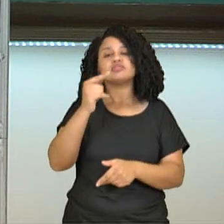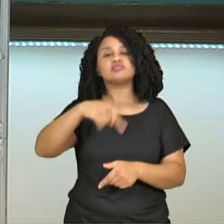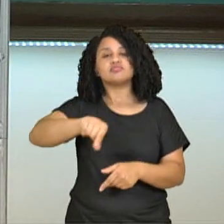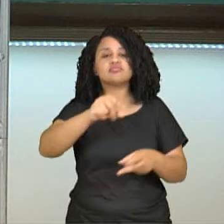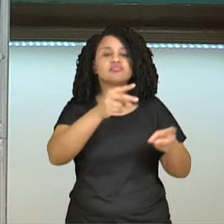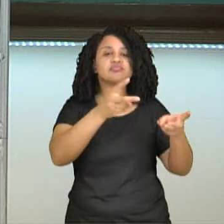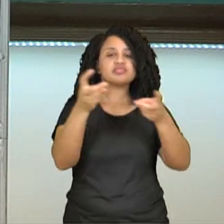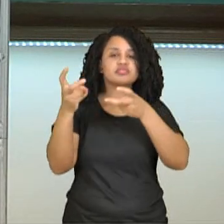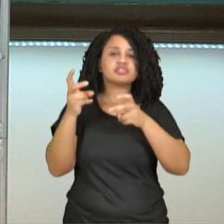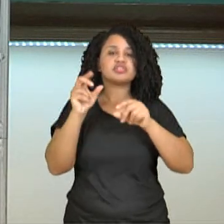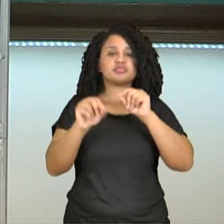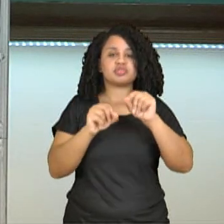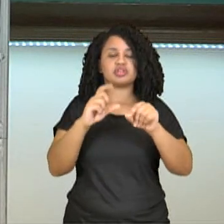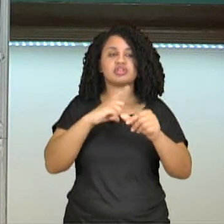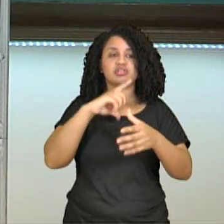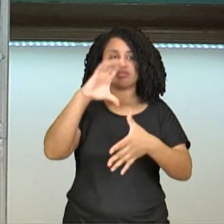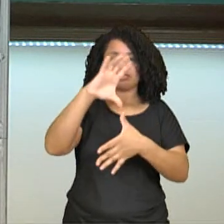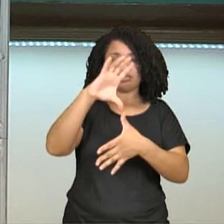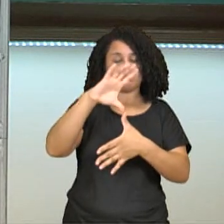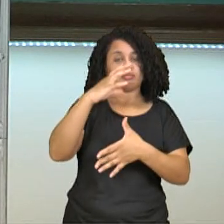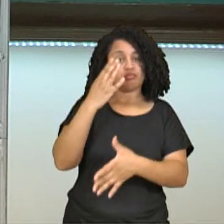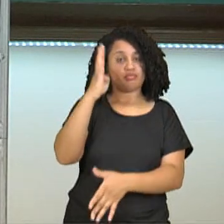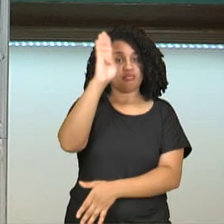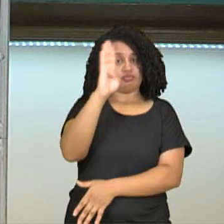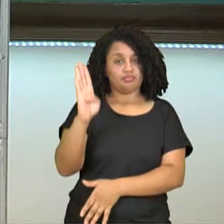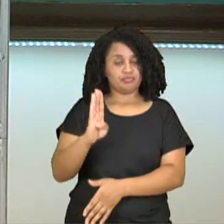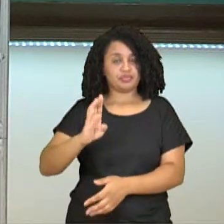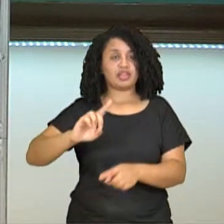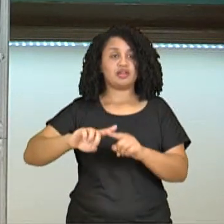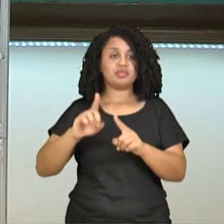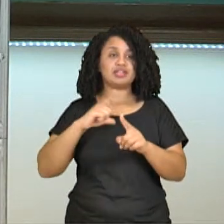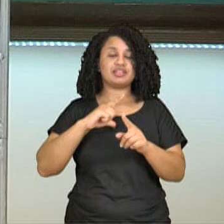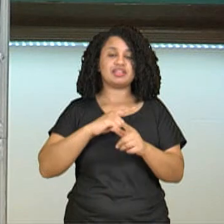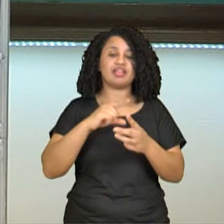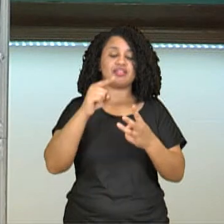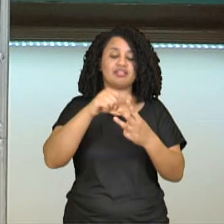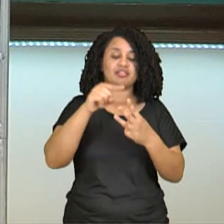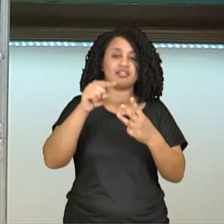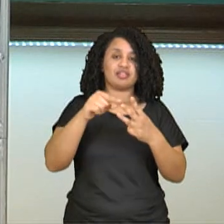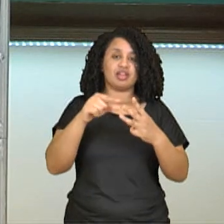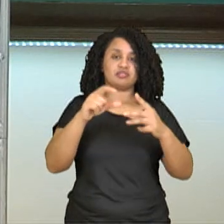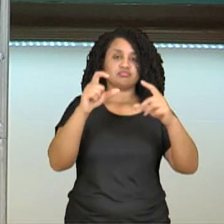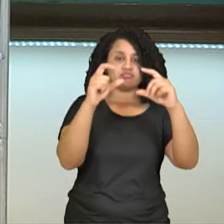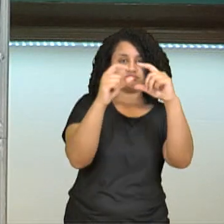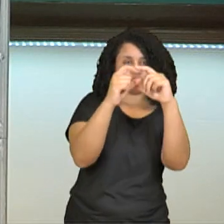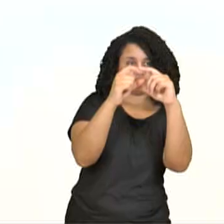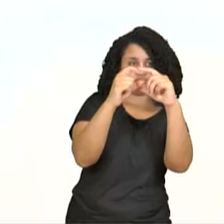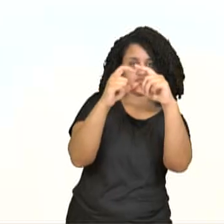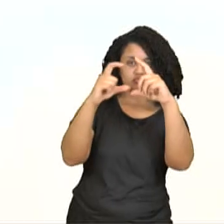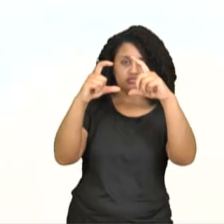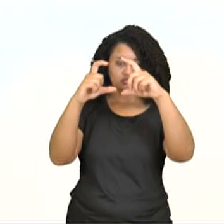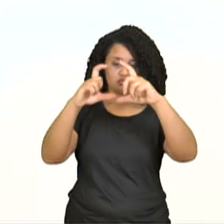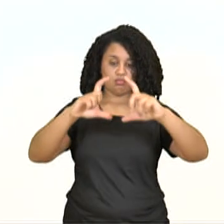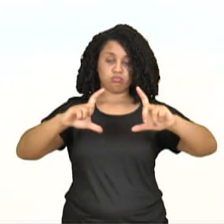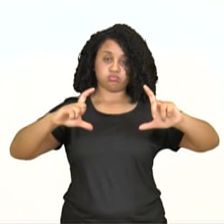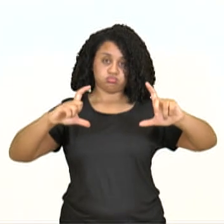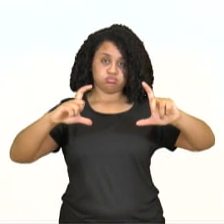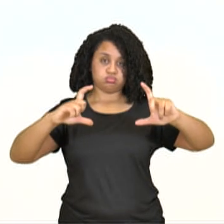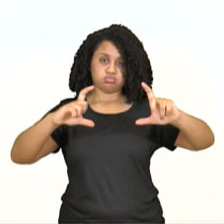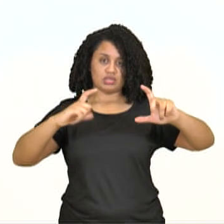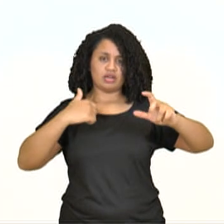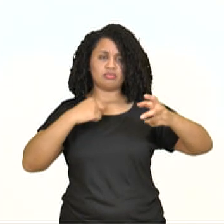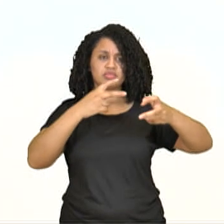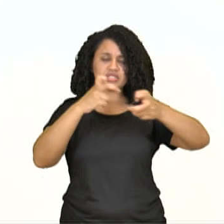é que nós temos aqui um mapa do Brasil e nós temos 3 tamanhos diferentes. Perceba que esses